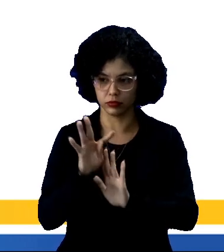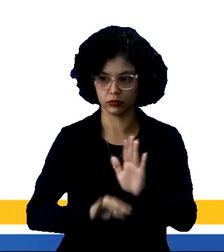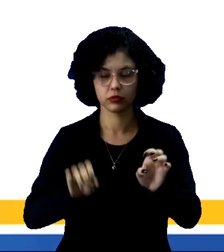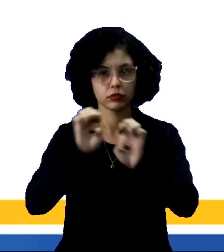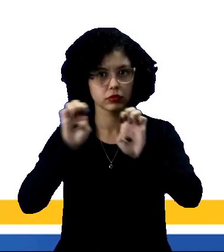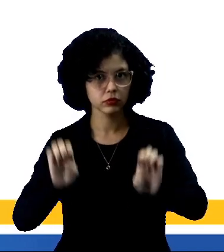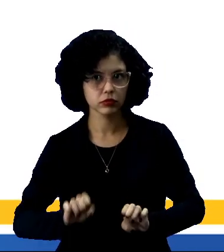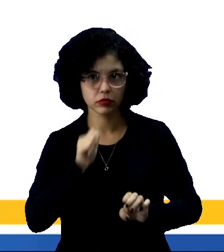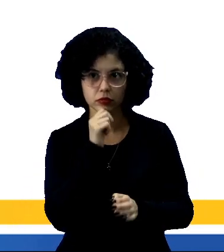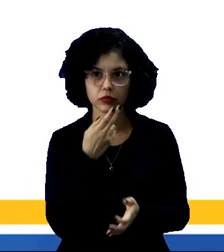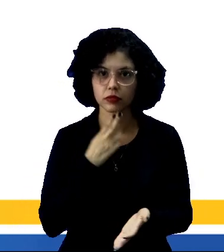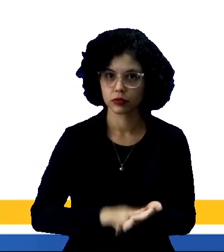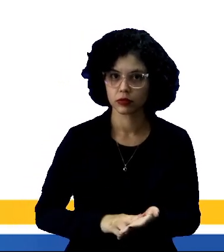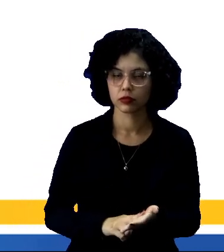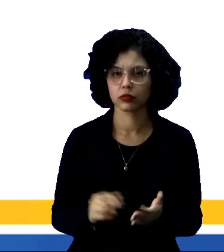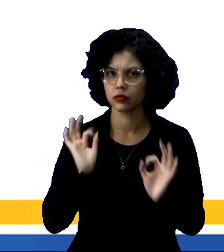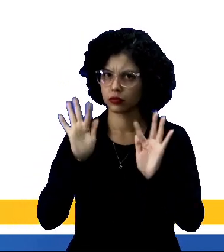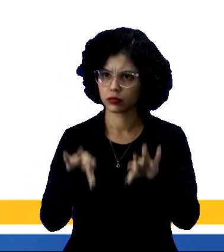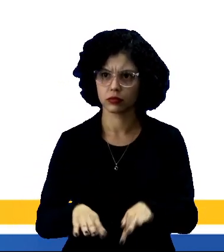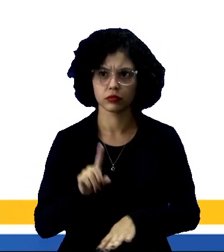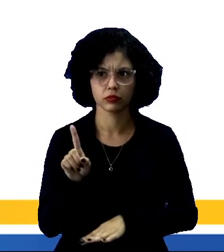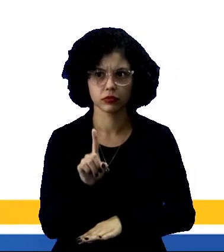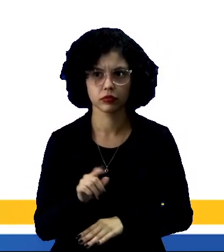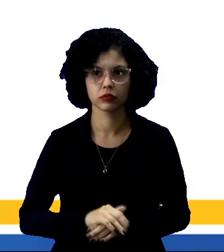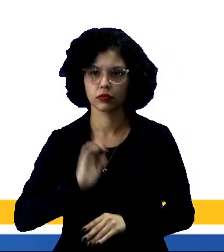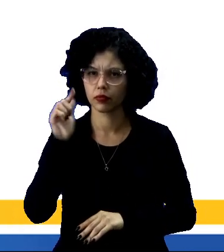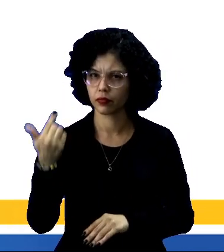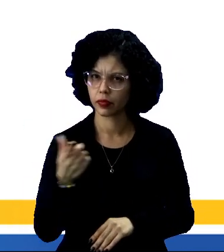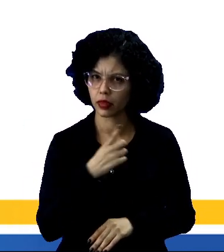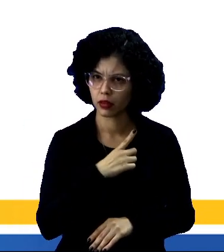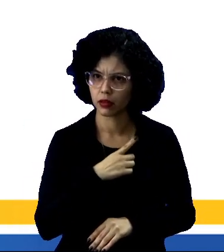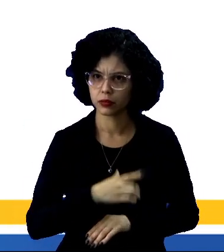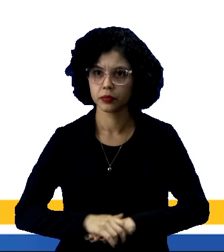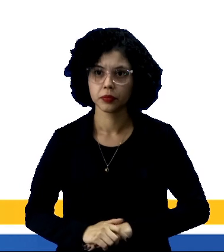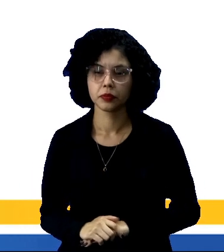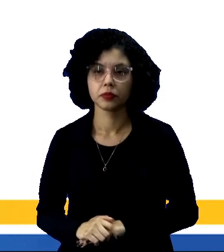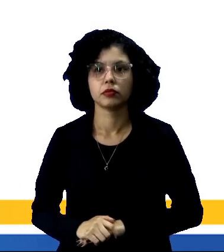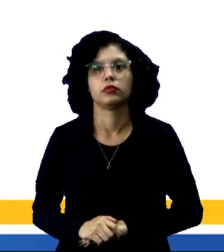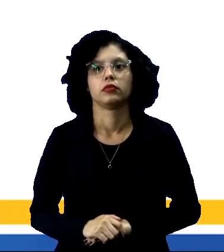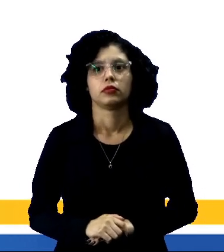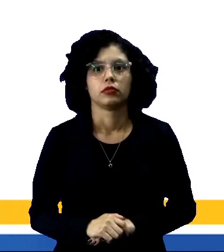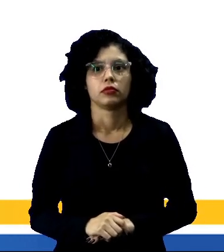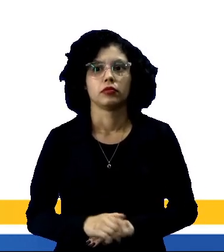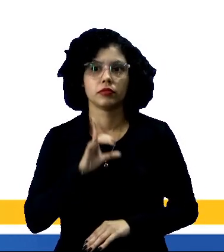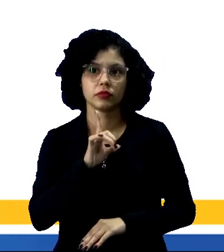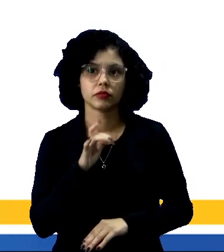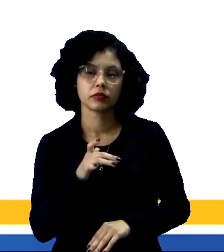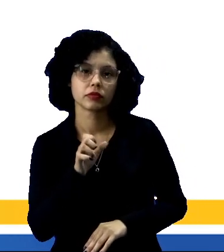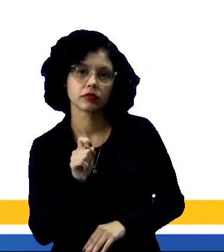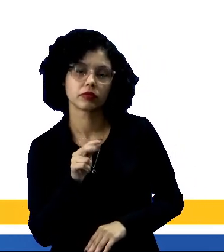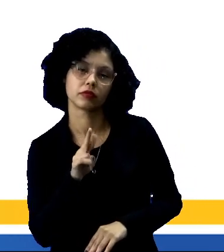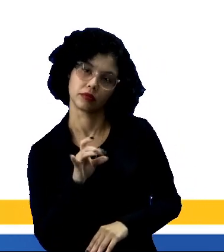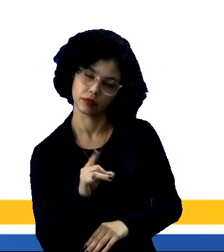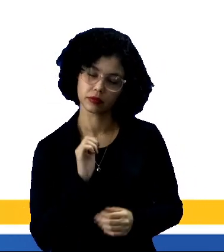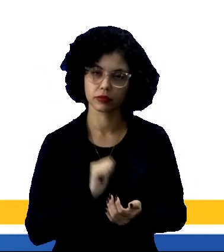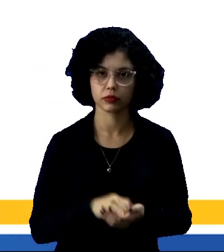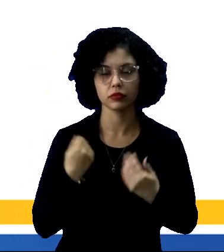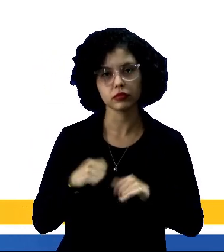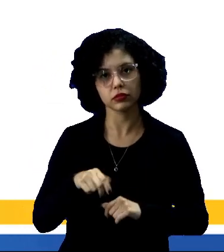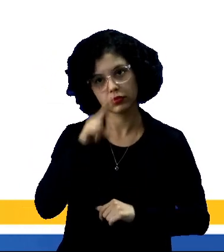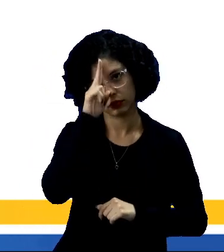estrutura da carta, ela não termina aí. O que vem após terminar o corpo do texto? Vem a despedida, que vocês lembram que deve